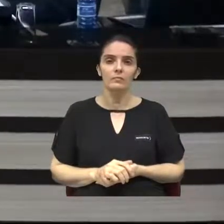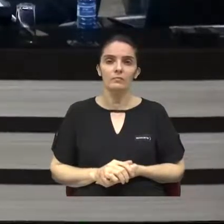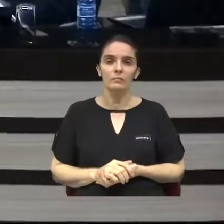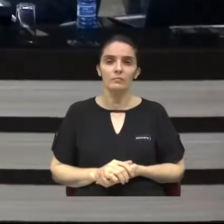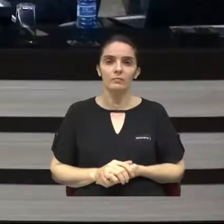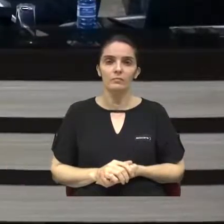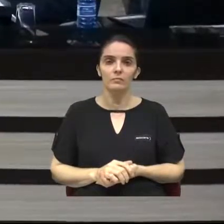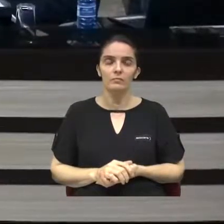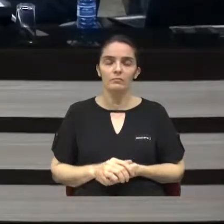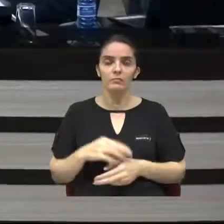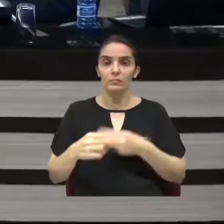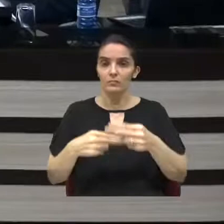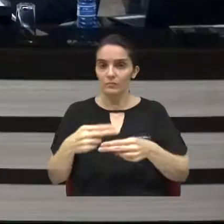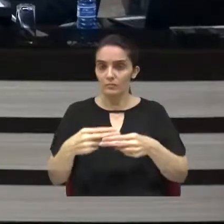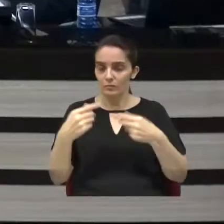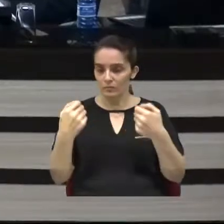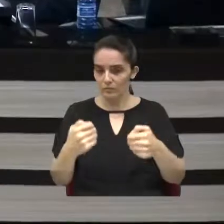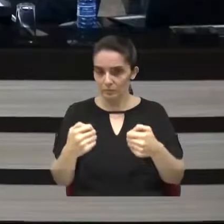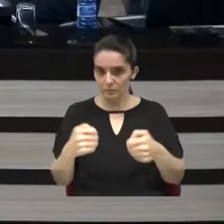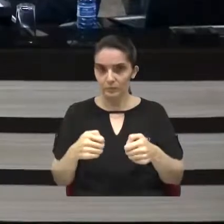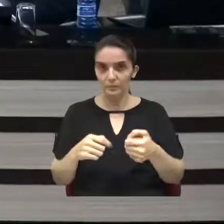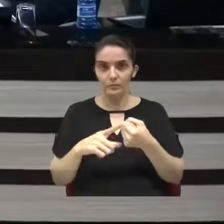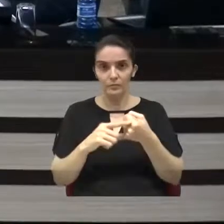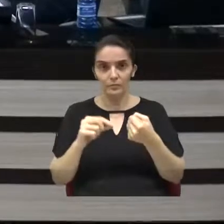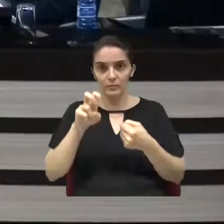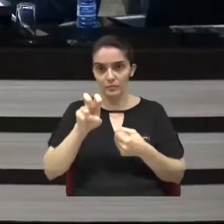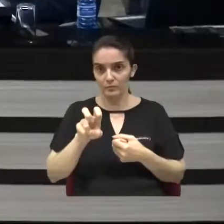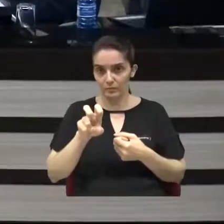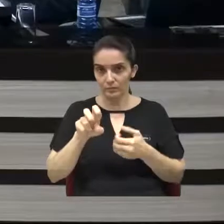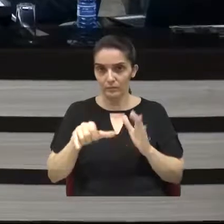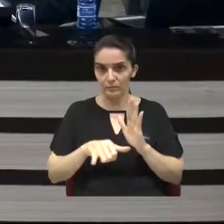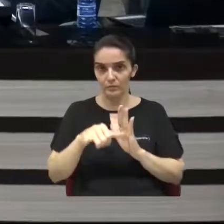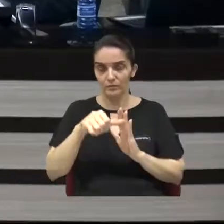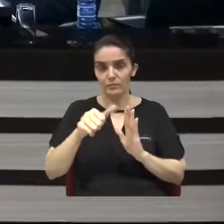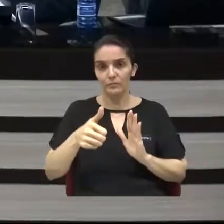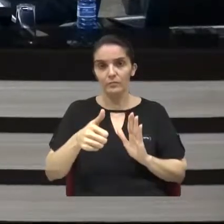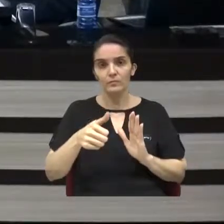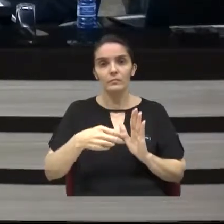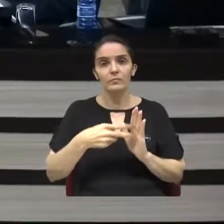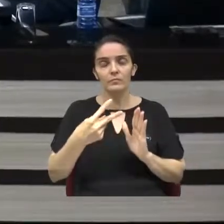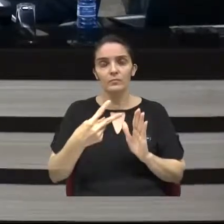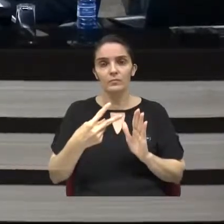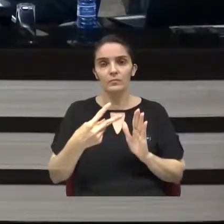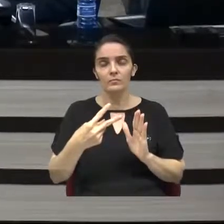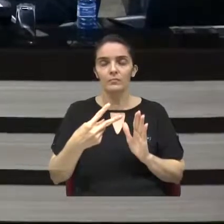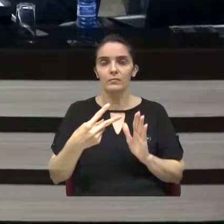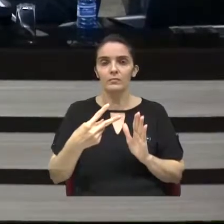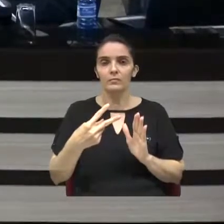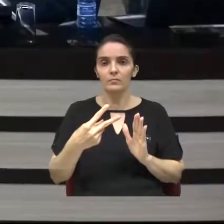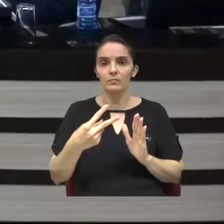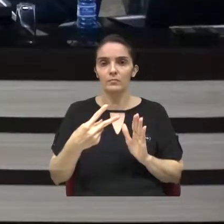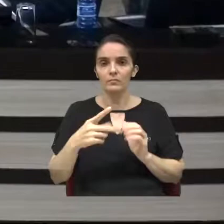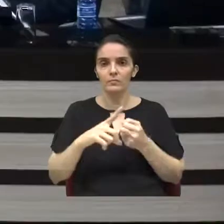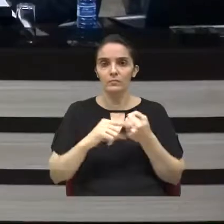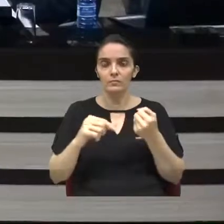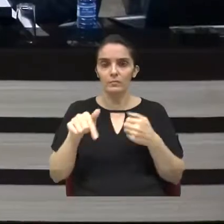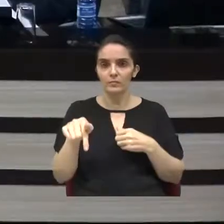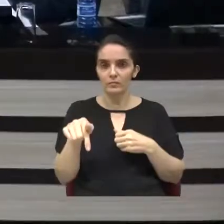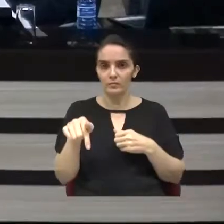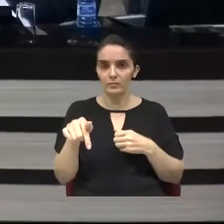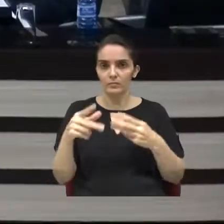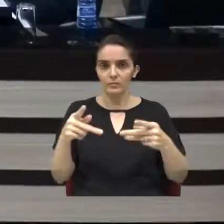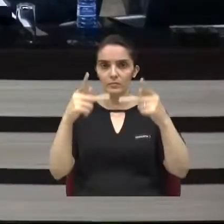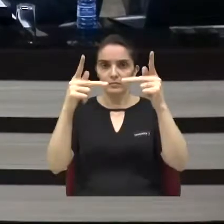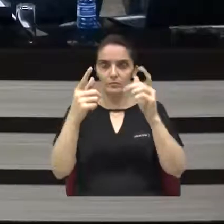observamos as exigências contidas no artigo 5º, inciso 1º e 2º e artigo 7º,